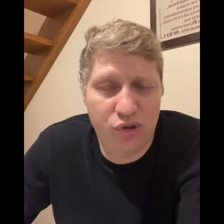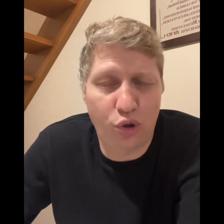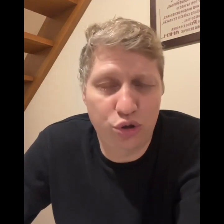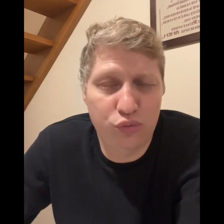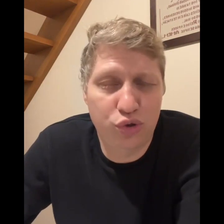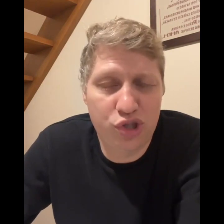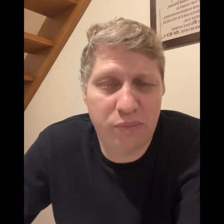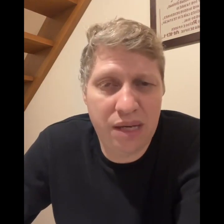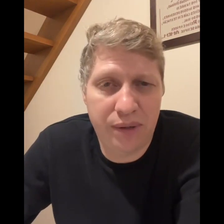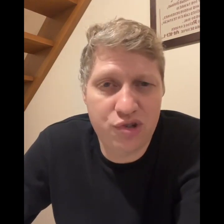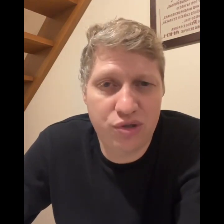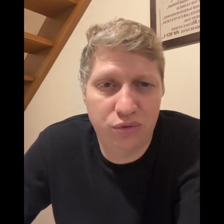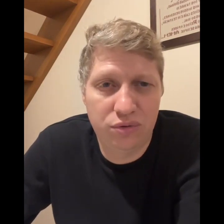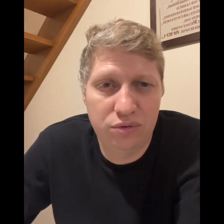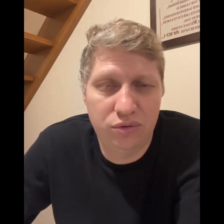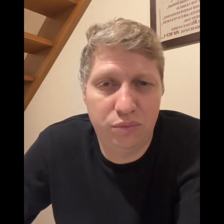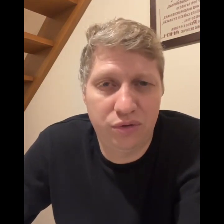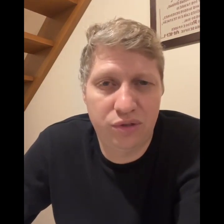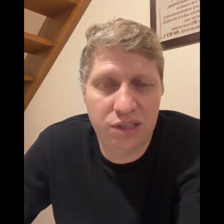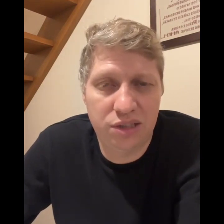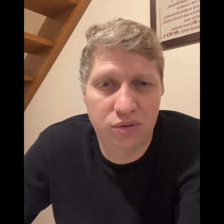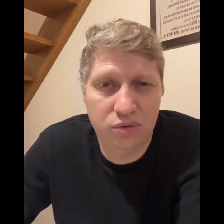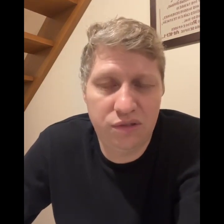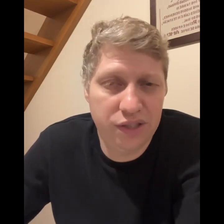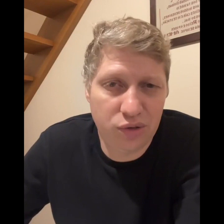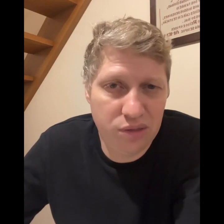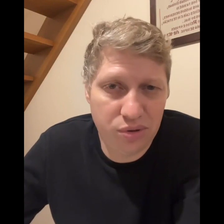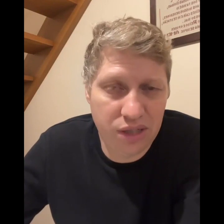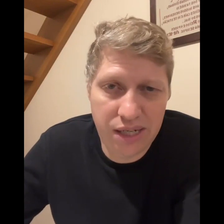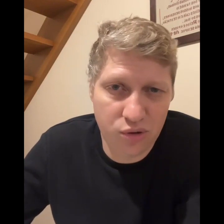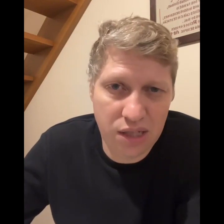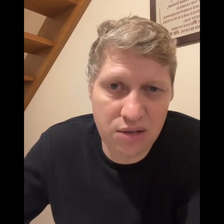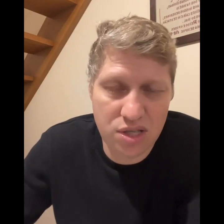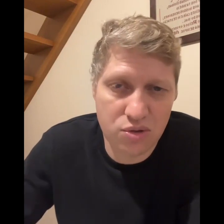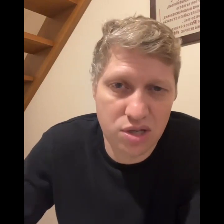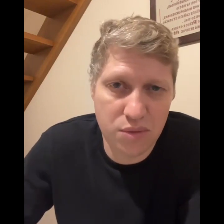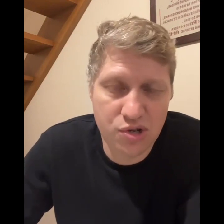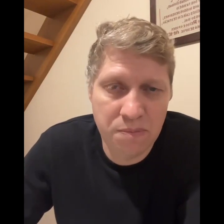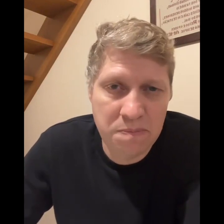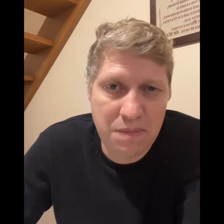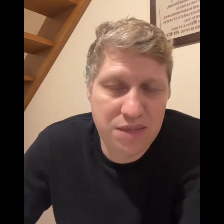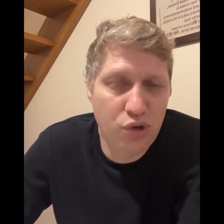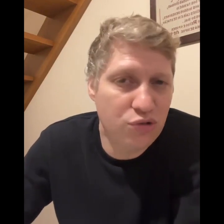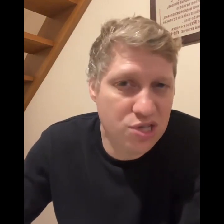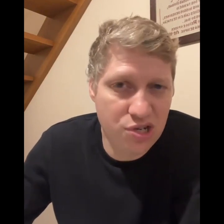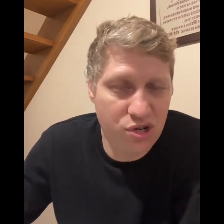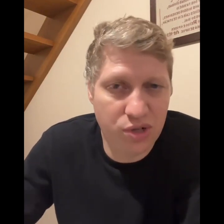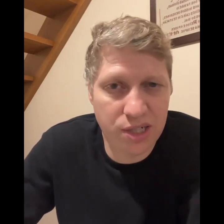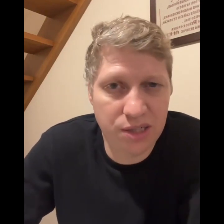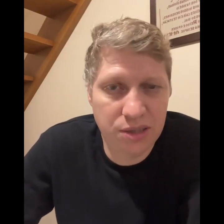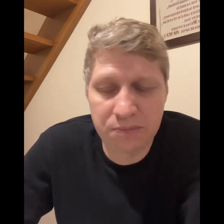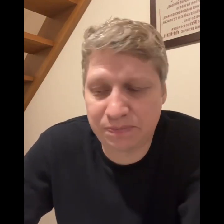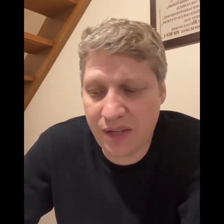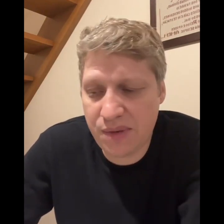Arrepiou, gente. Todo mundo de pé aplaudindo o povo ucraniano. Um evento aqui em Porto Alegre, lotado, South Summit, mas muito distante